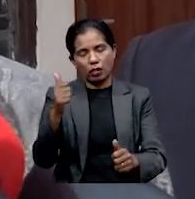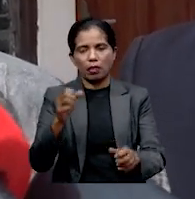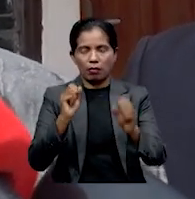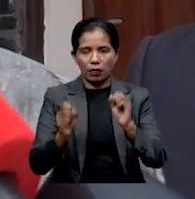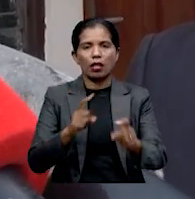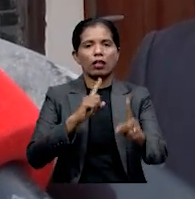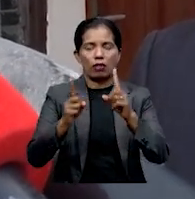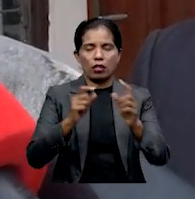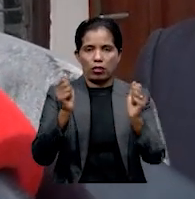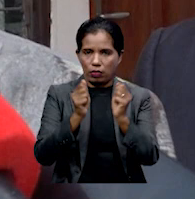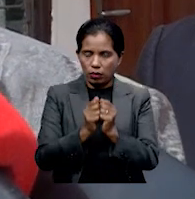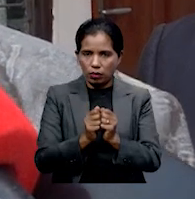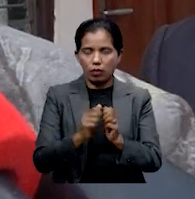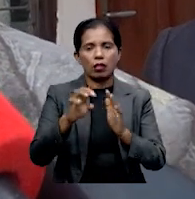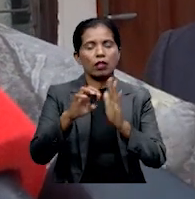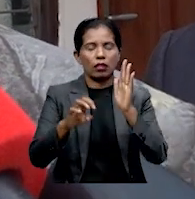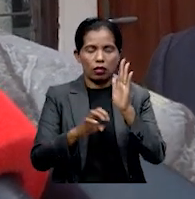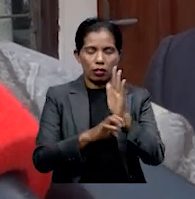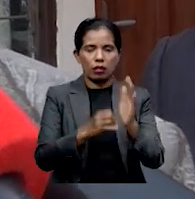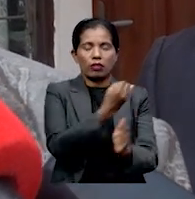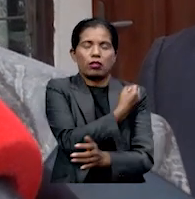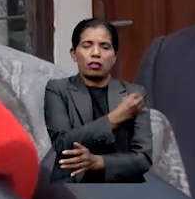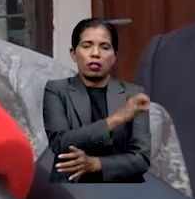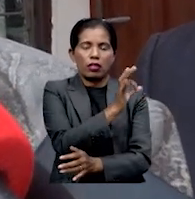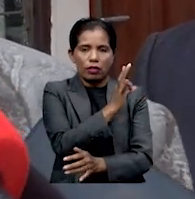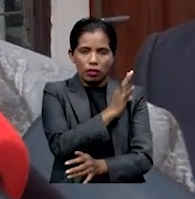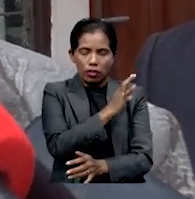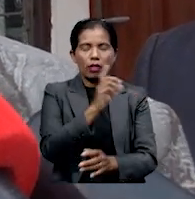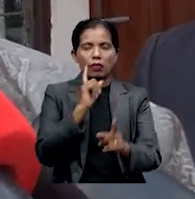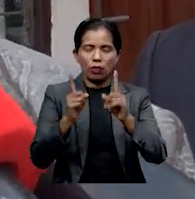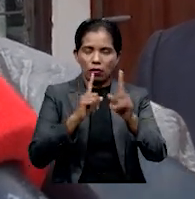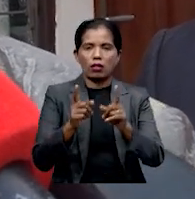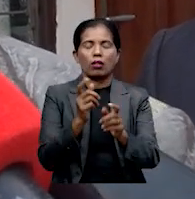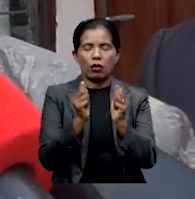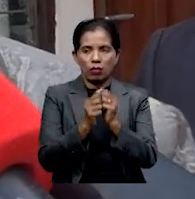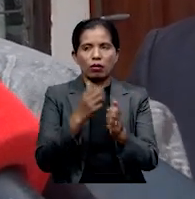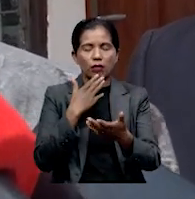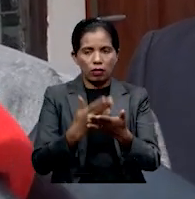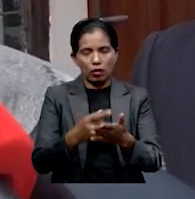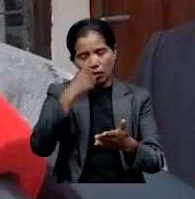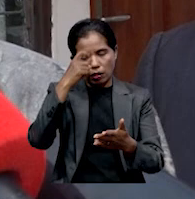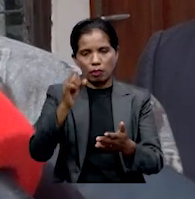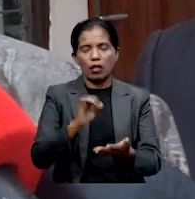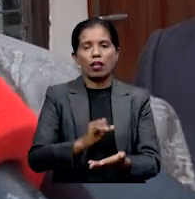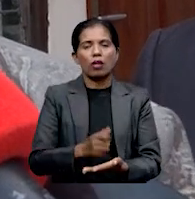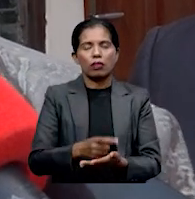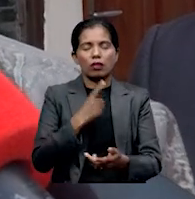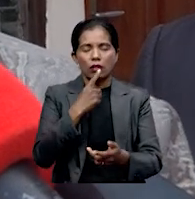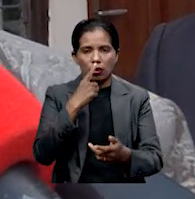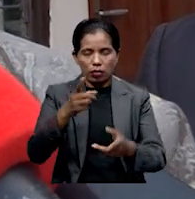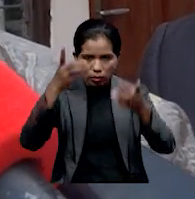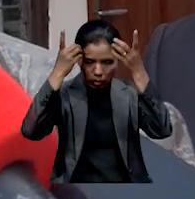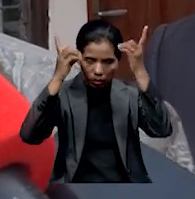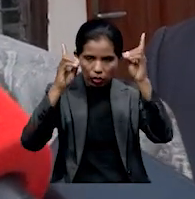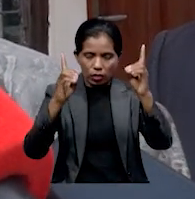Macó. Estado-Maior, se a Bela explica, diria que Tamhau, Tanen, Estado-Maior, decisão,